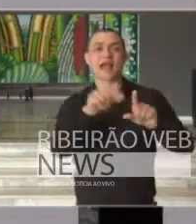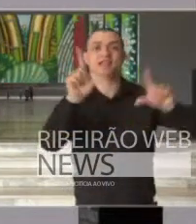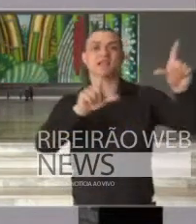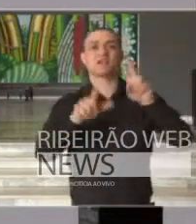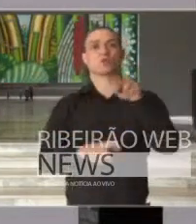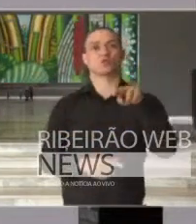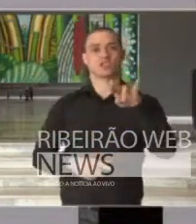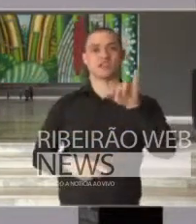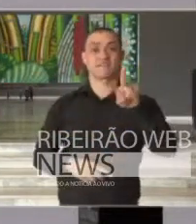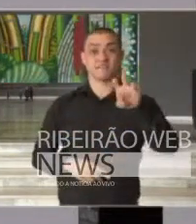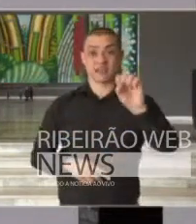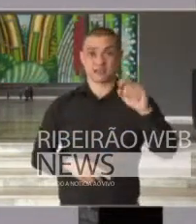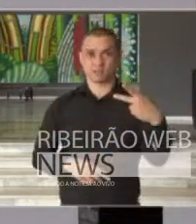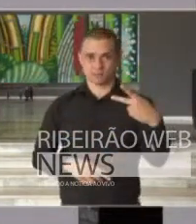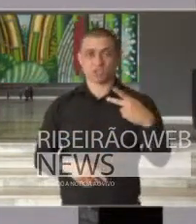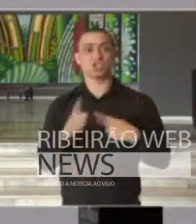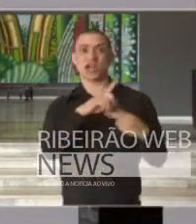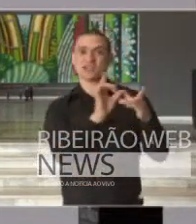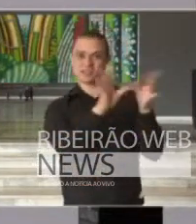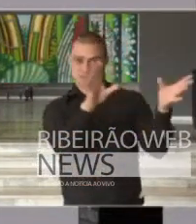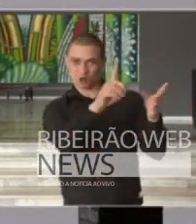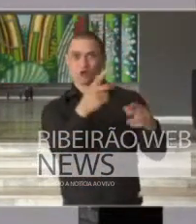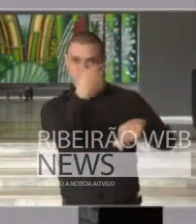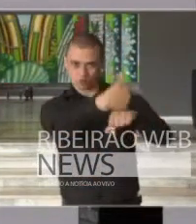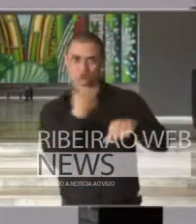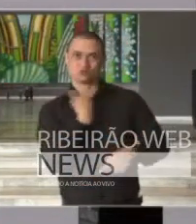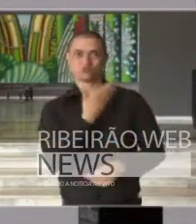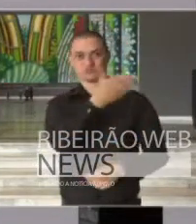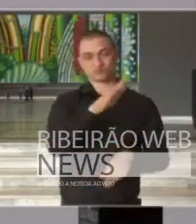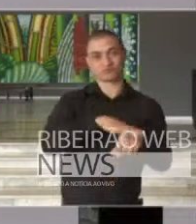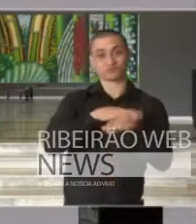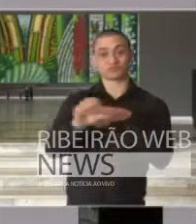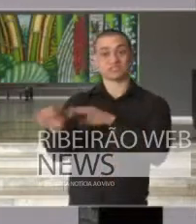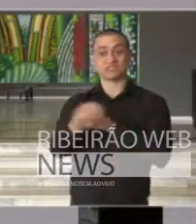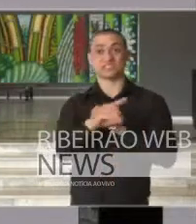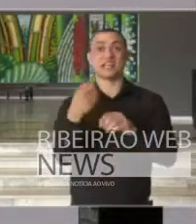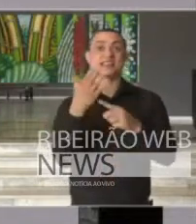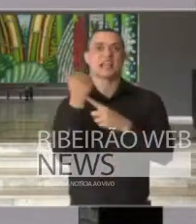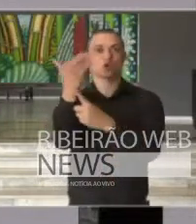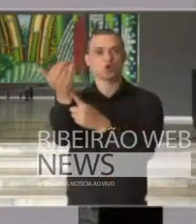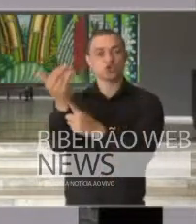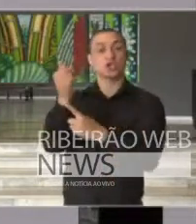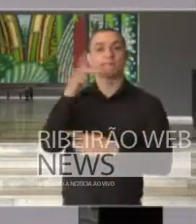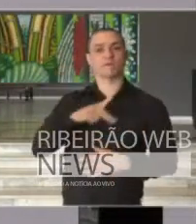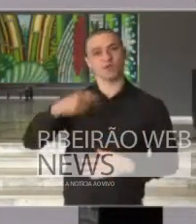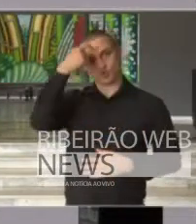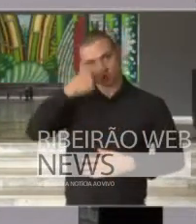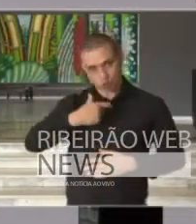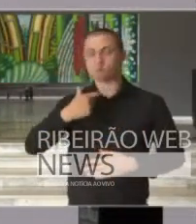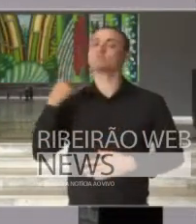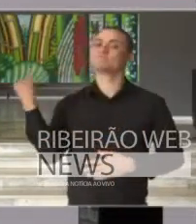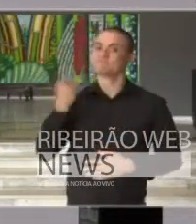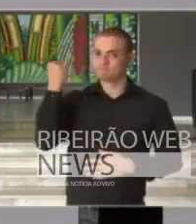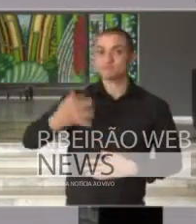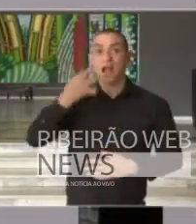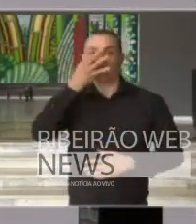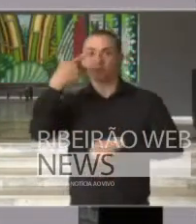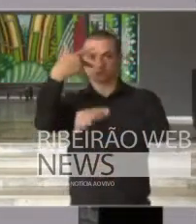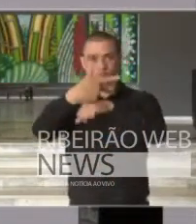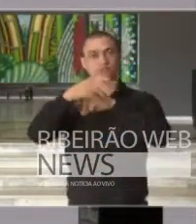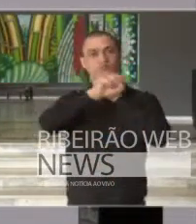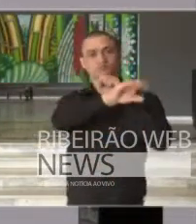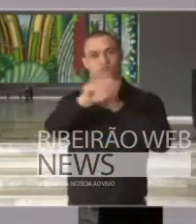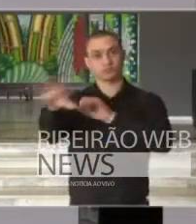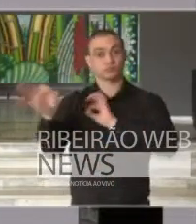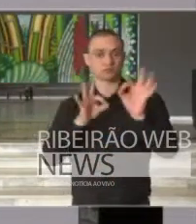Univesp, que nos cedeu espaço, com ensino mediado por tecnologia, com o professor tendo um papel fundamental. Estamos concluindo